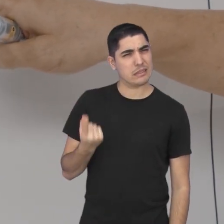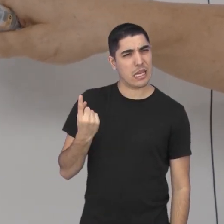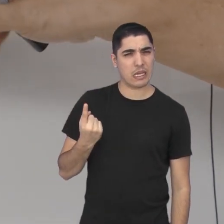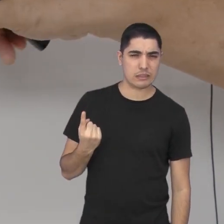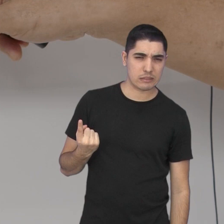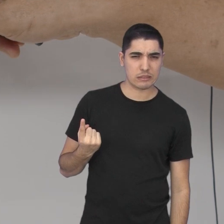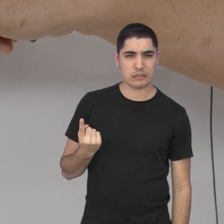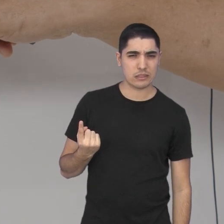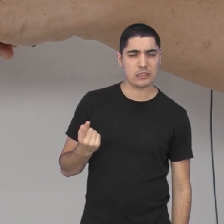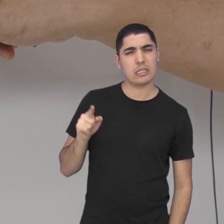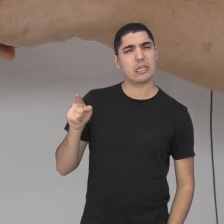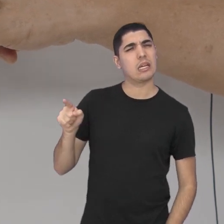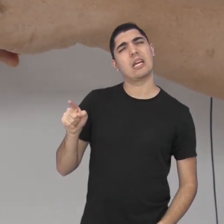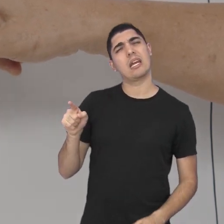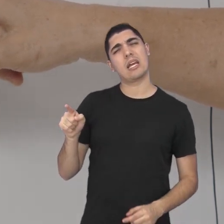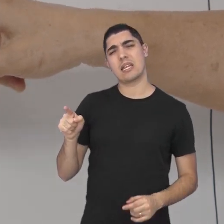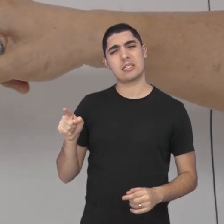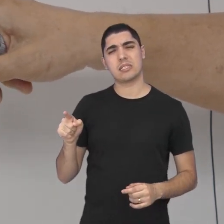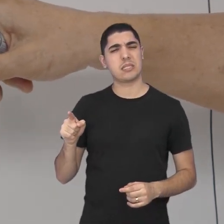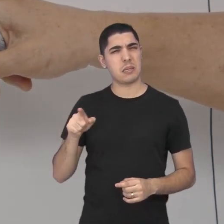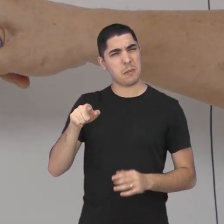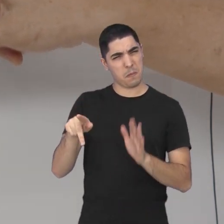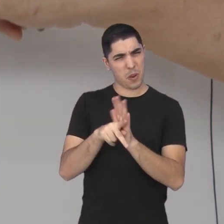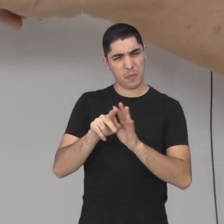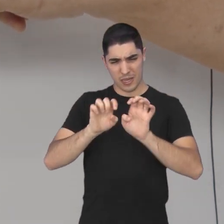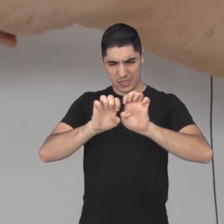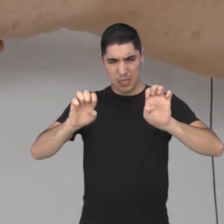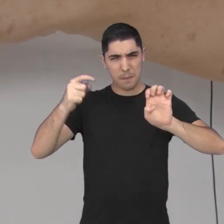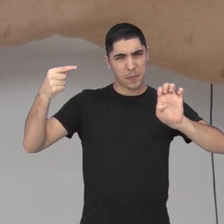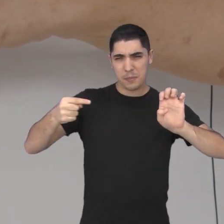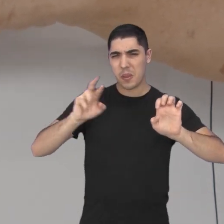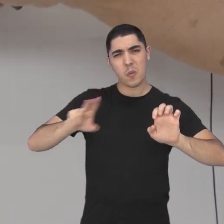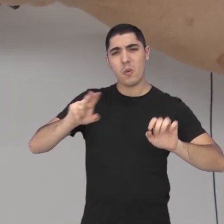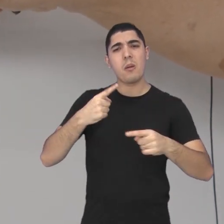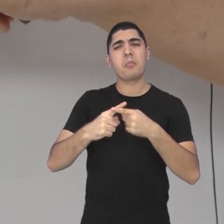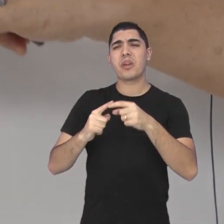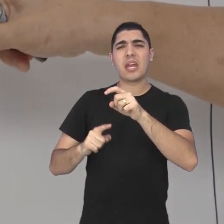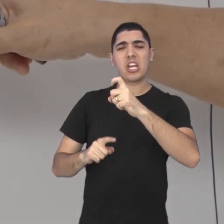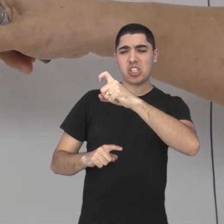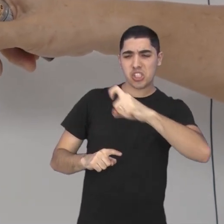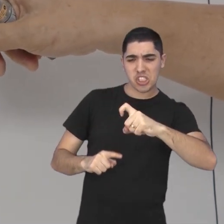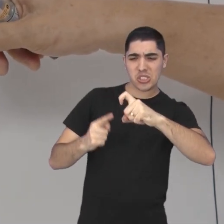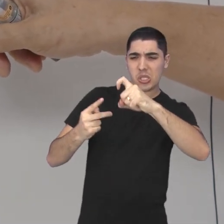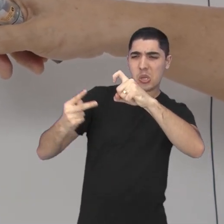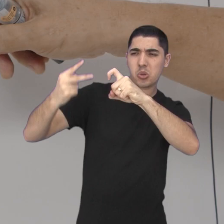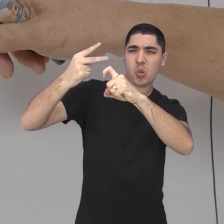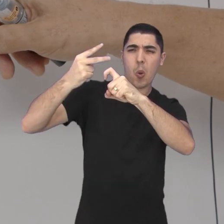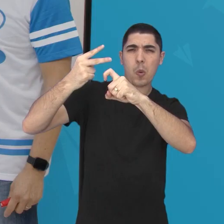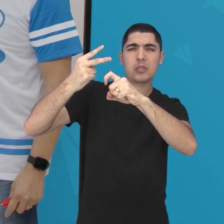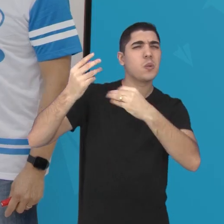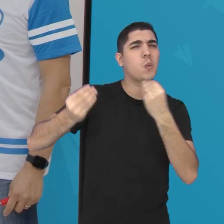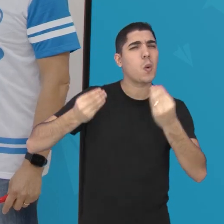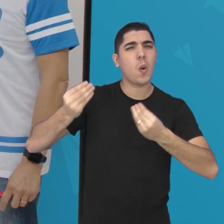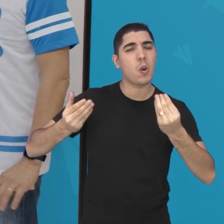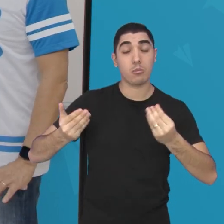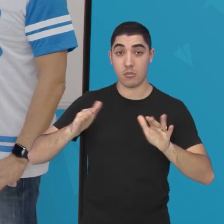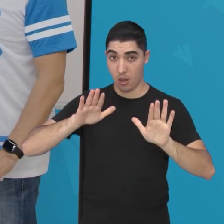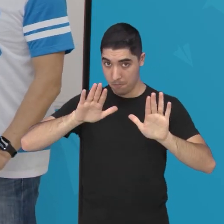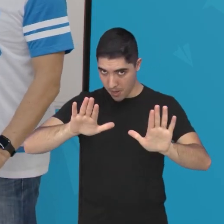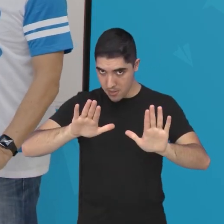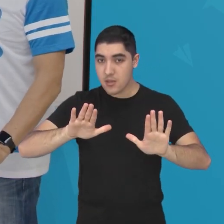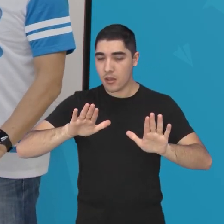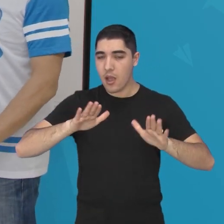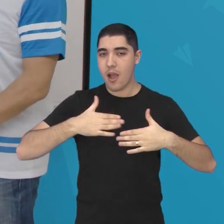esquisito, né? Porque você vai falar, isso aqui não é uma equação do primeiro grau, por quê? Porque o x está elevado ao quadrado aqui. O que eu tenho a